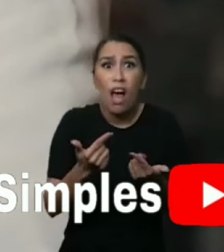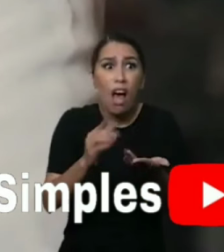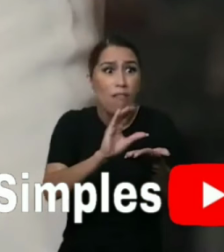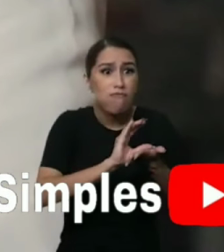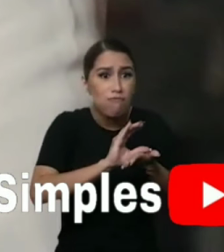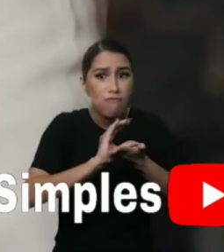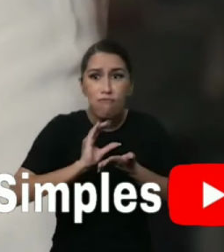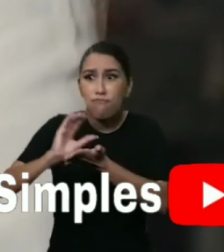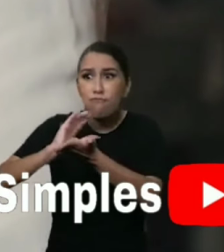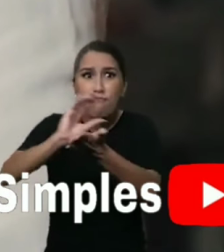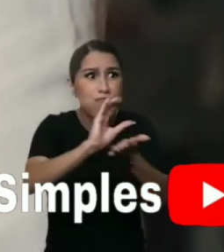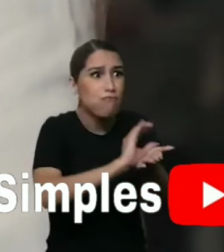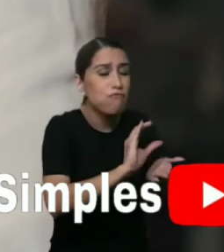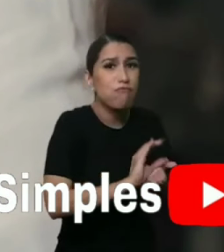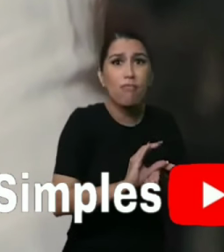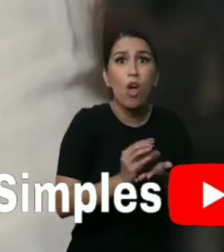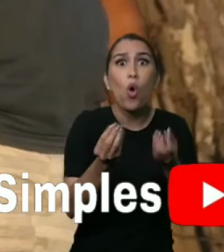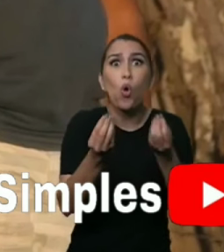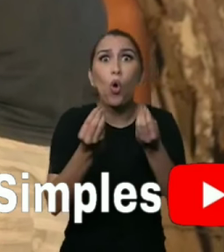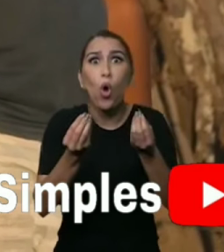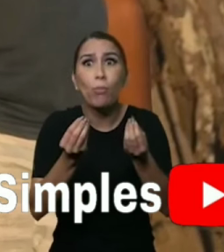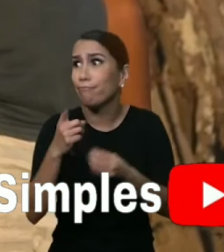tava ferrada.